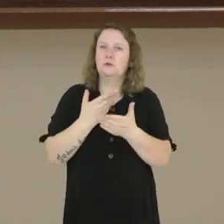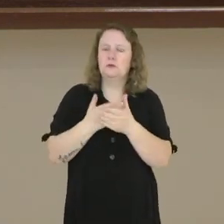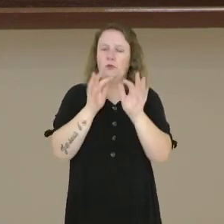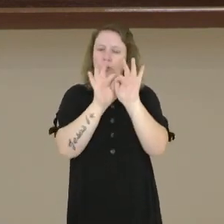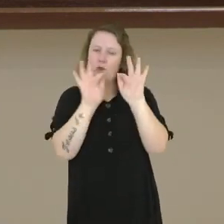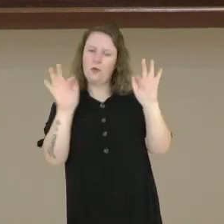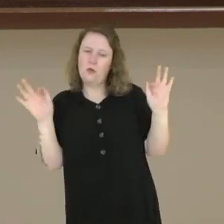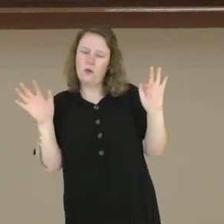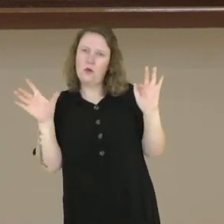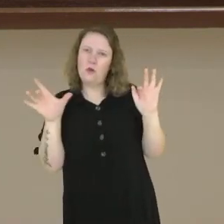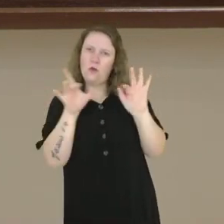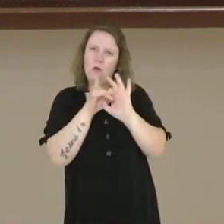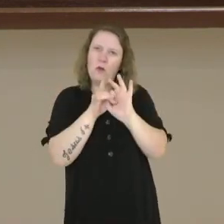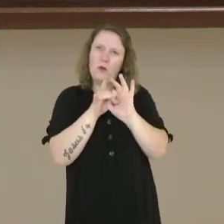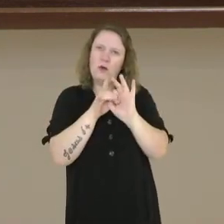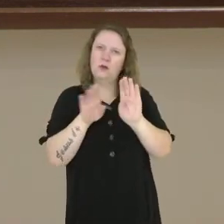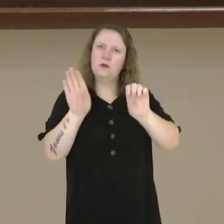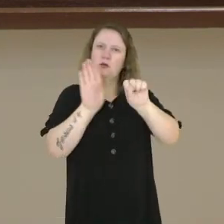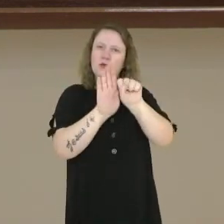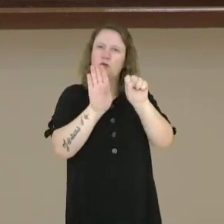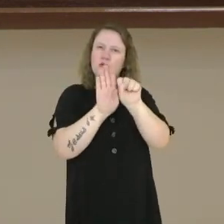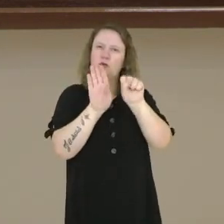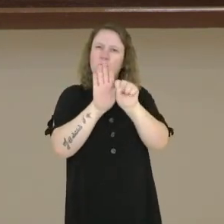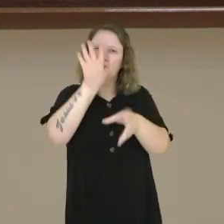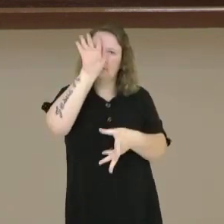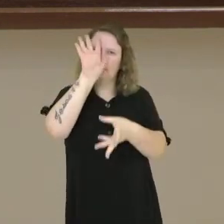subordinadas substantivas e compreendemos a